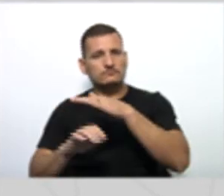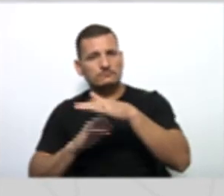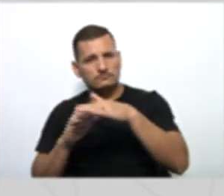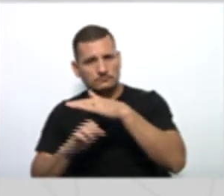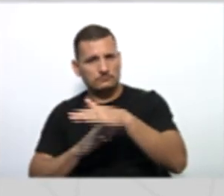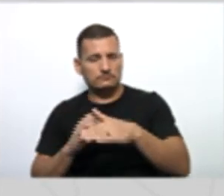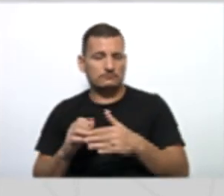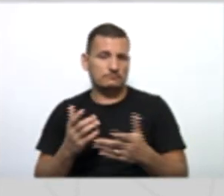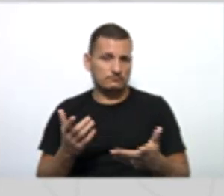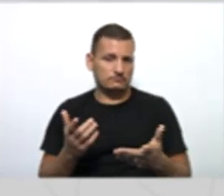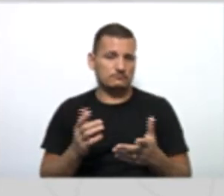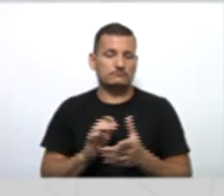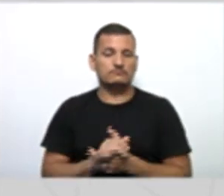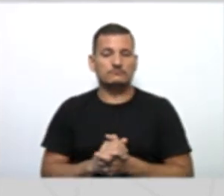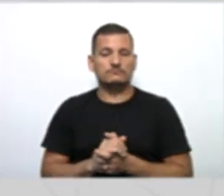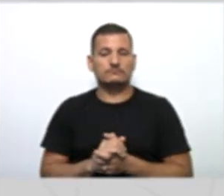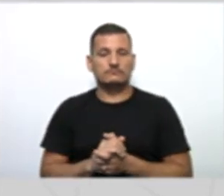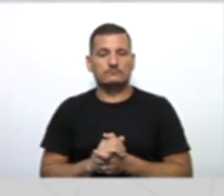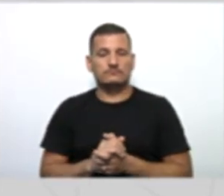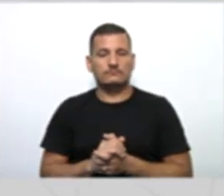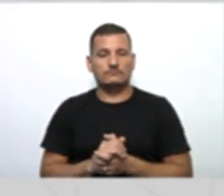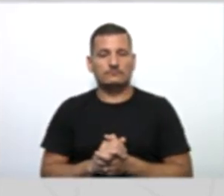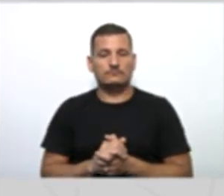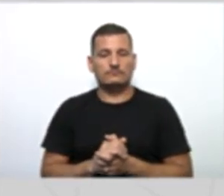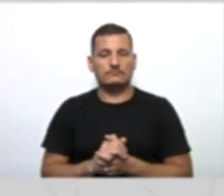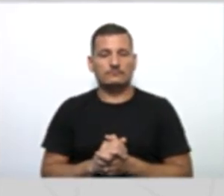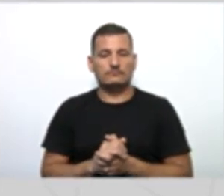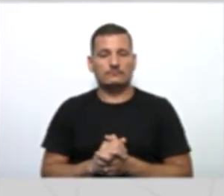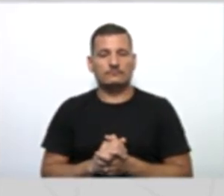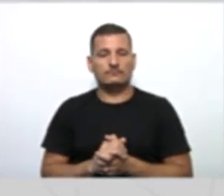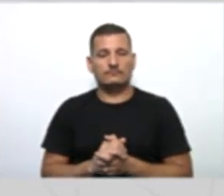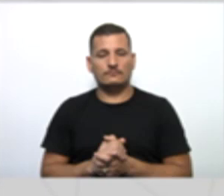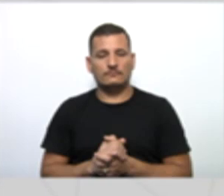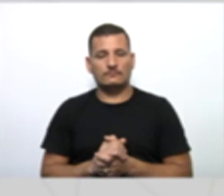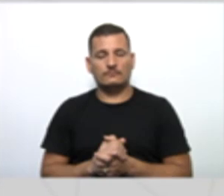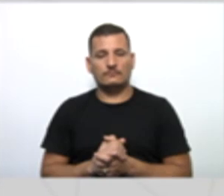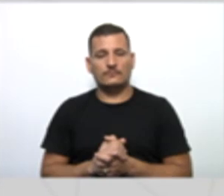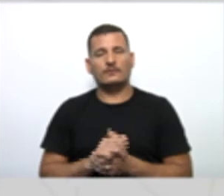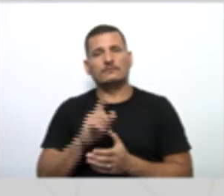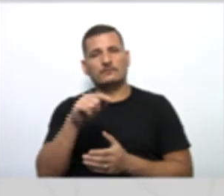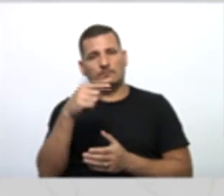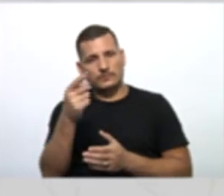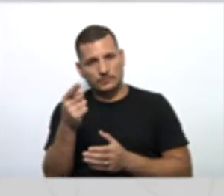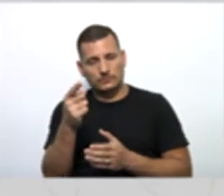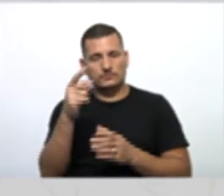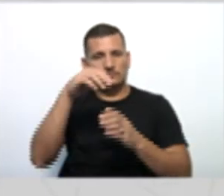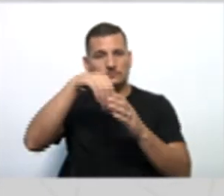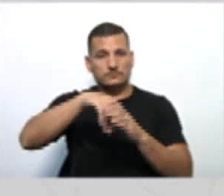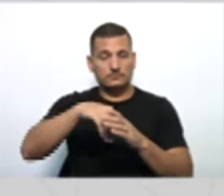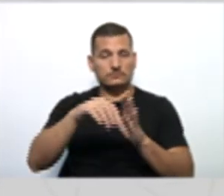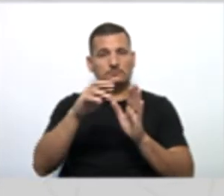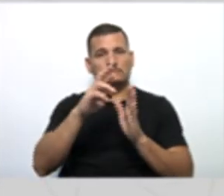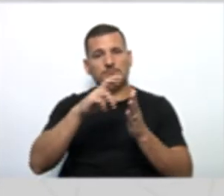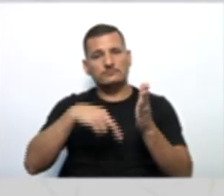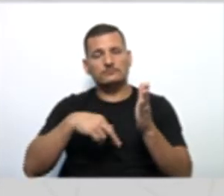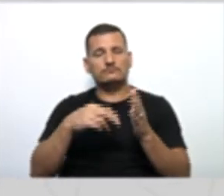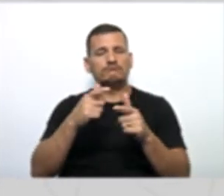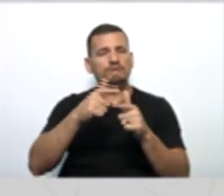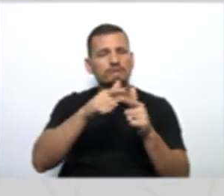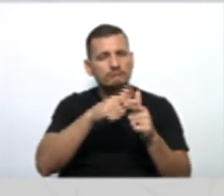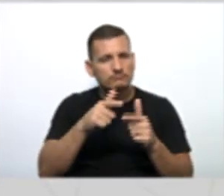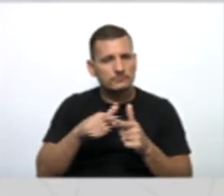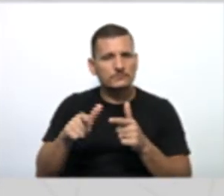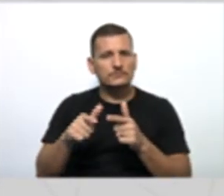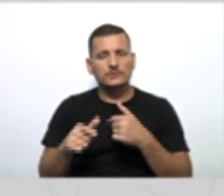caso, a instituição que vocês vão estagiar. Em seguida, eu vou abordar, dentro do corpo do texto, do relatório, os problemas